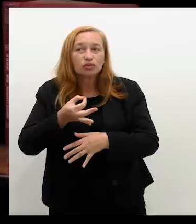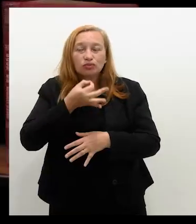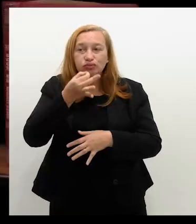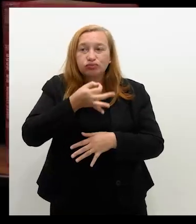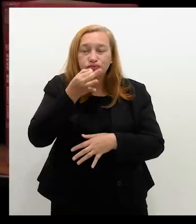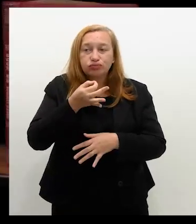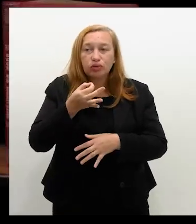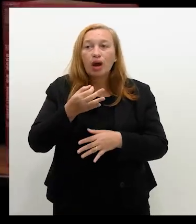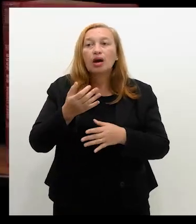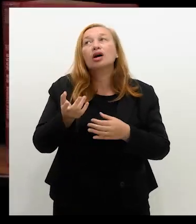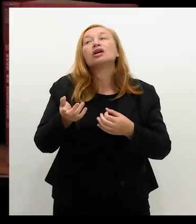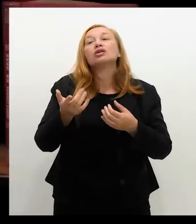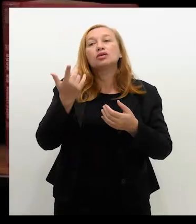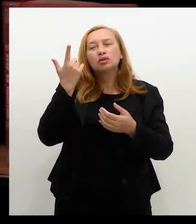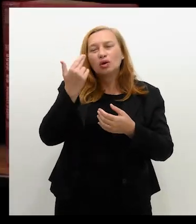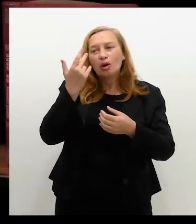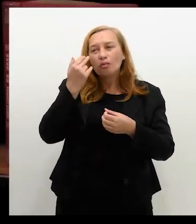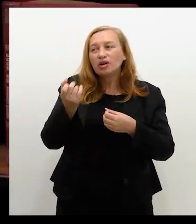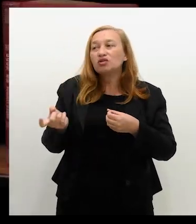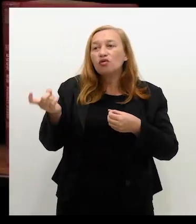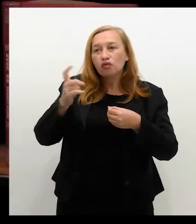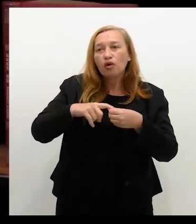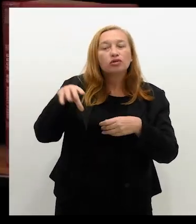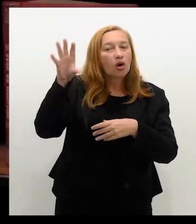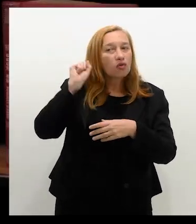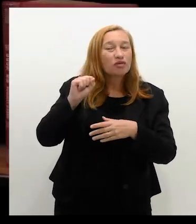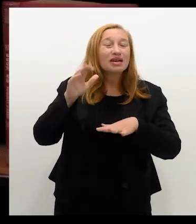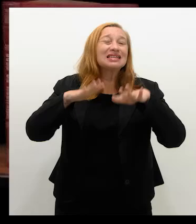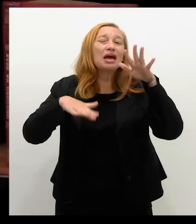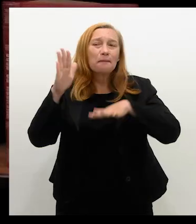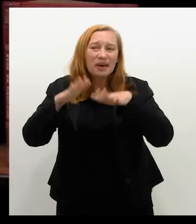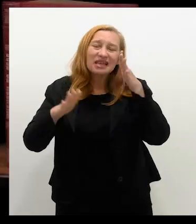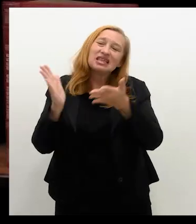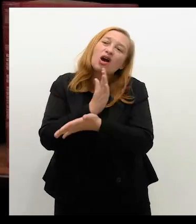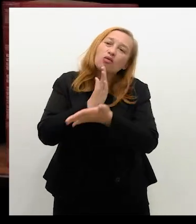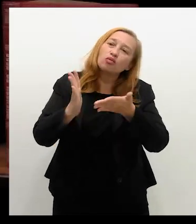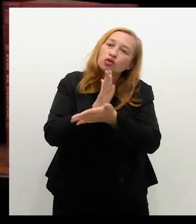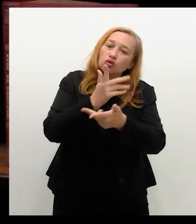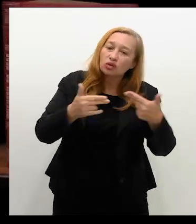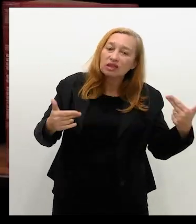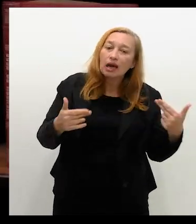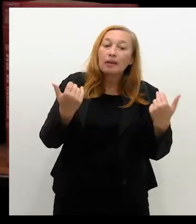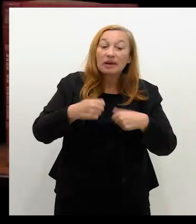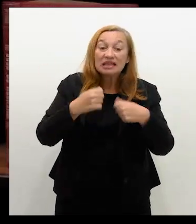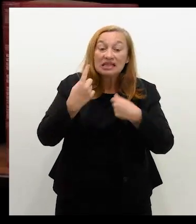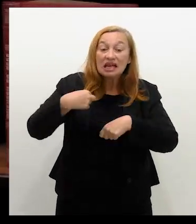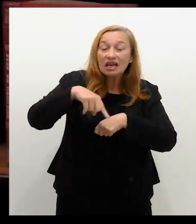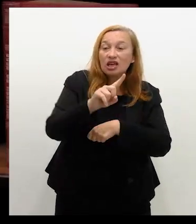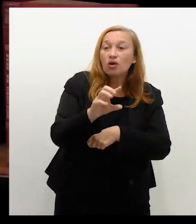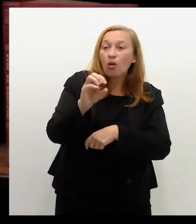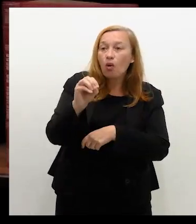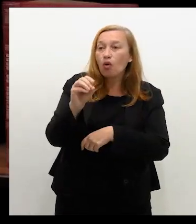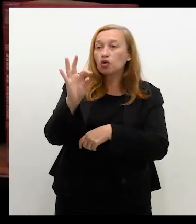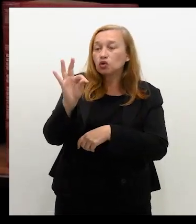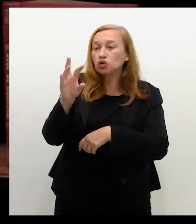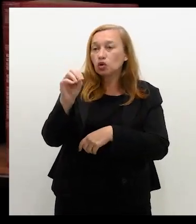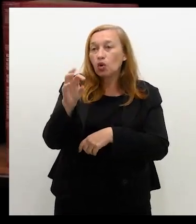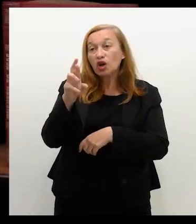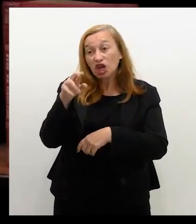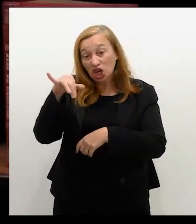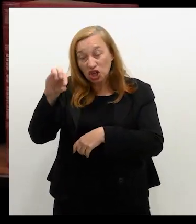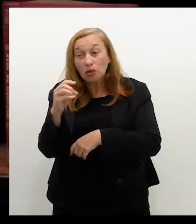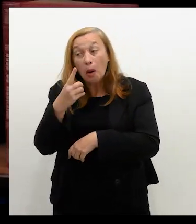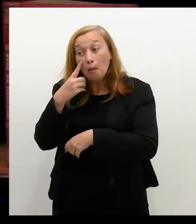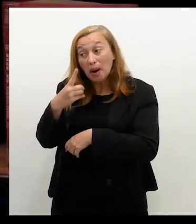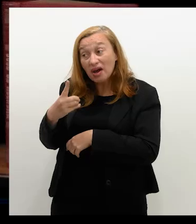Geralmente se recupera, tá? Mas isso depende de algumas coisas. Ir ao otorrino para poder ver o tamanho da perfuração,